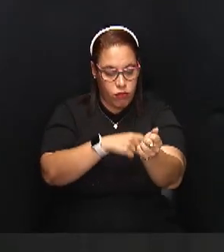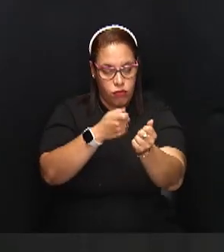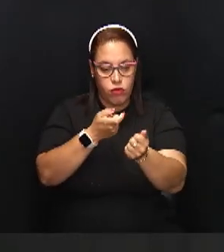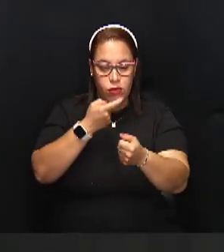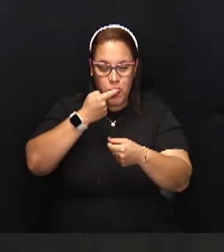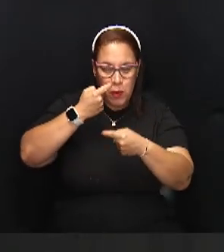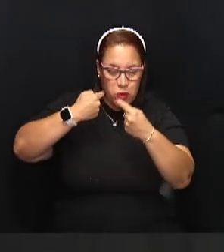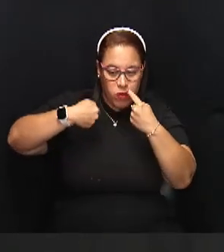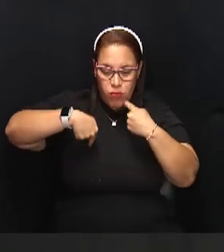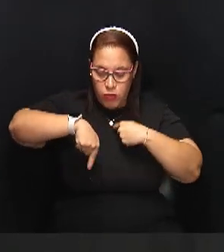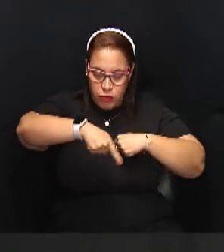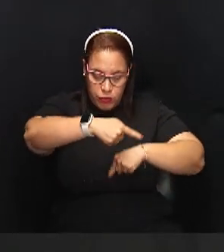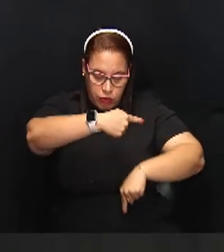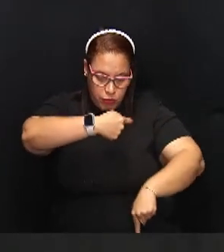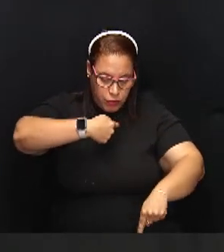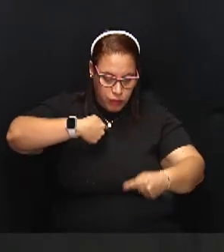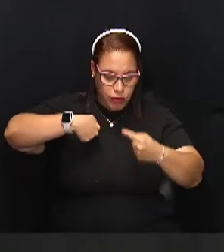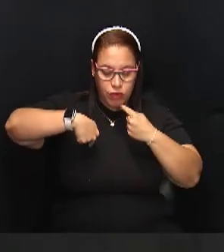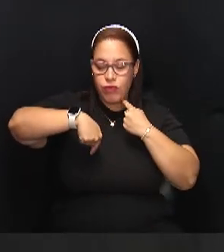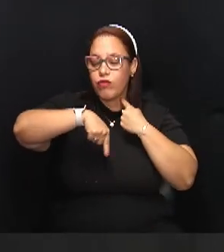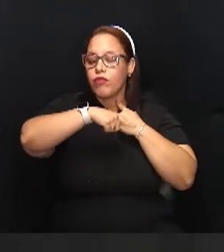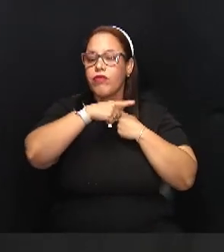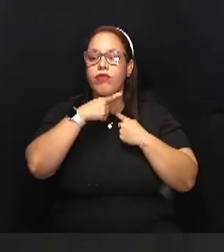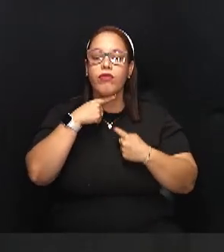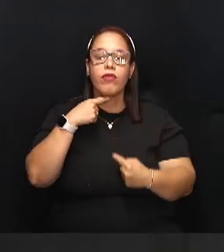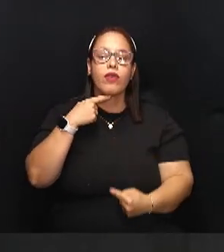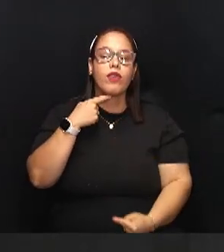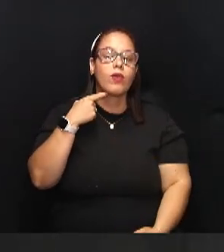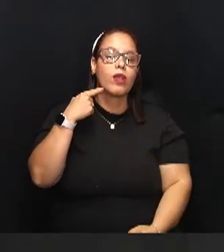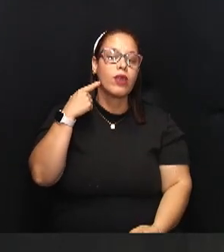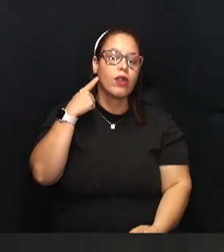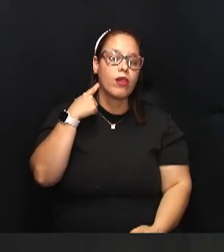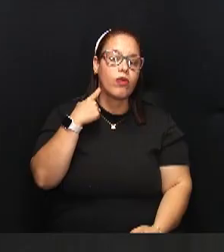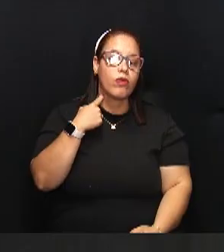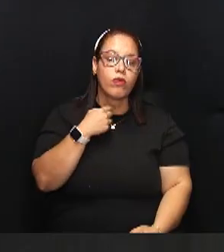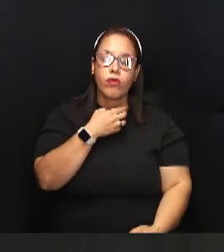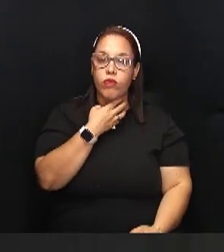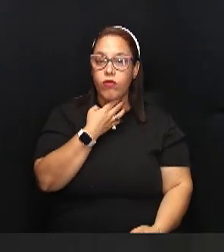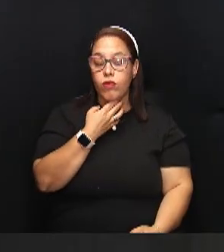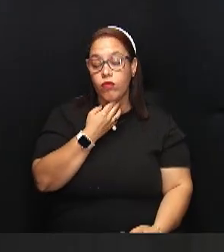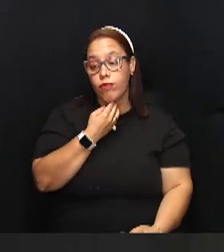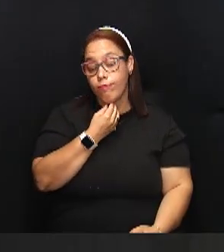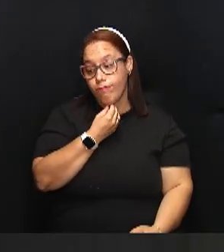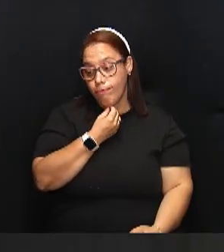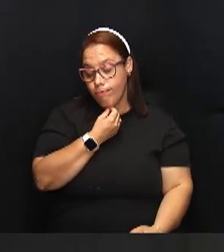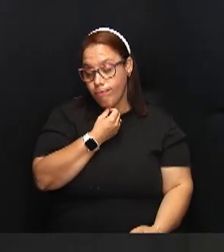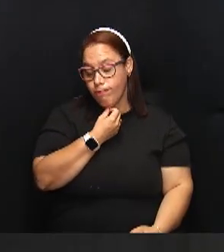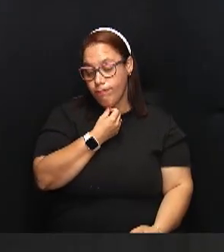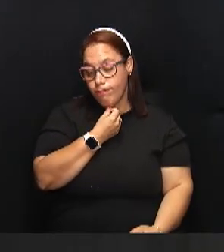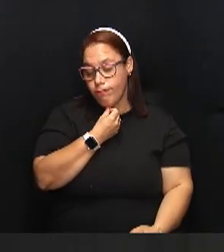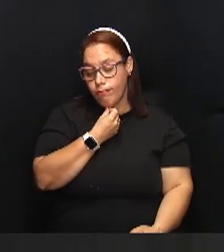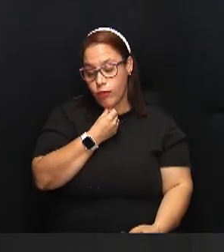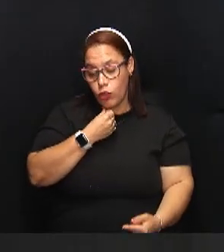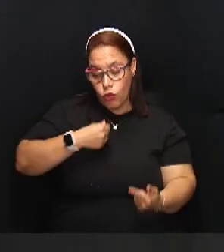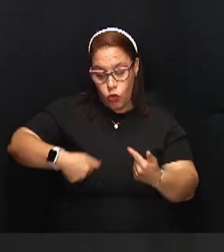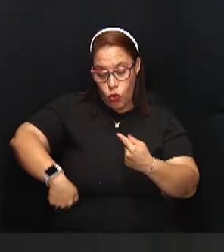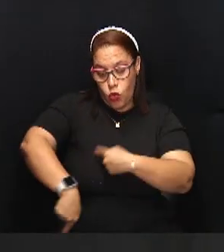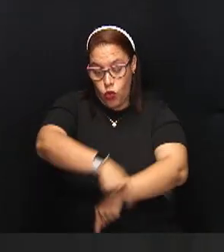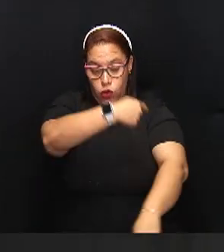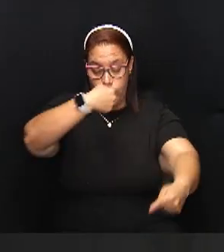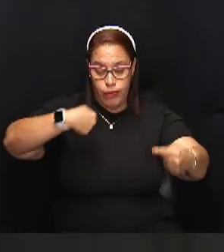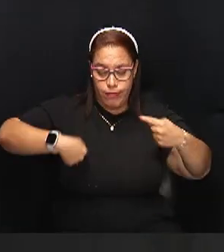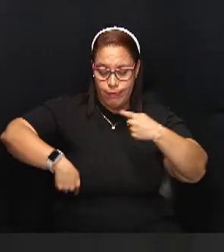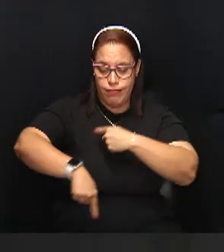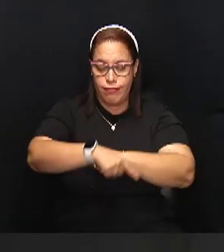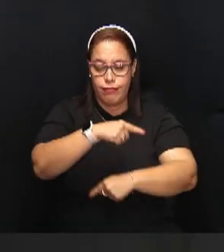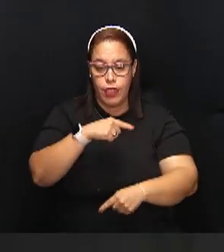boca, circula ali naquele periodonto, na gengiva, em volta da gengiva, em volta do dente, ele circula no corpo como um todo. Sim. Né? Ele vai para